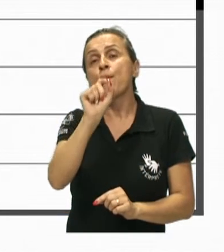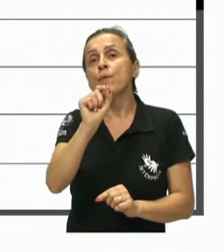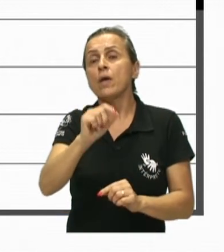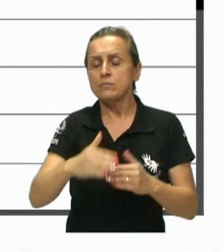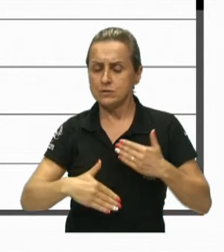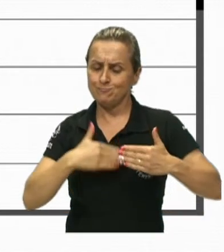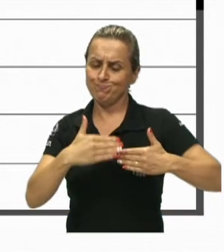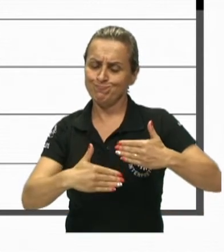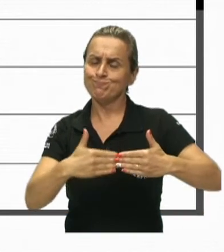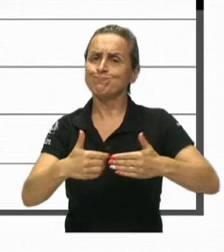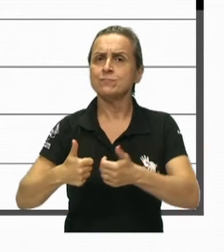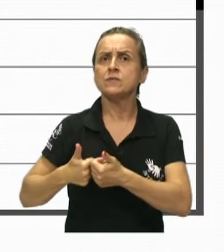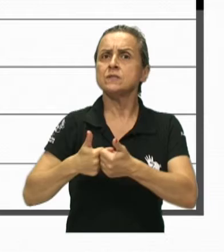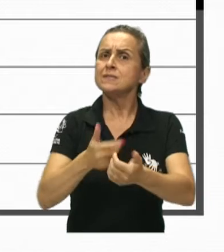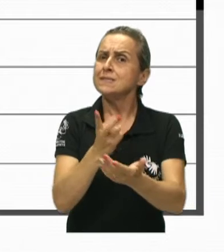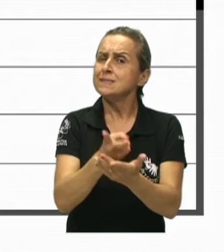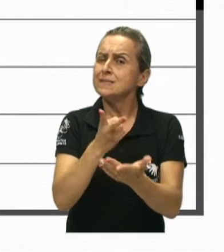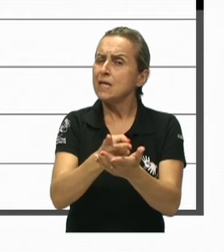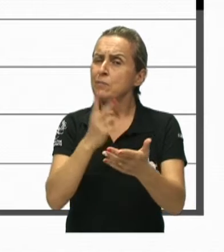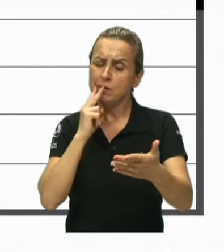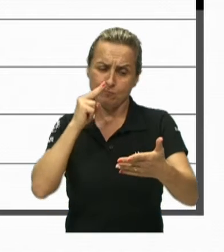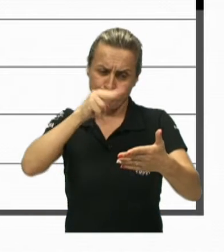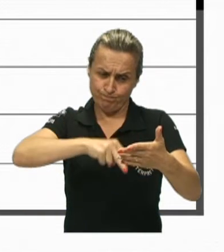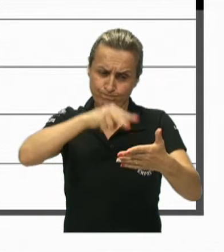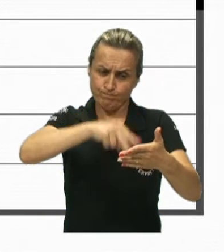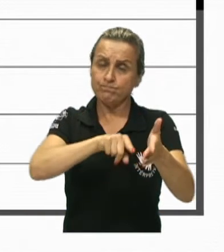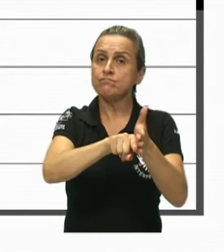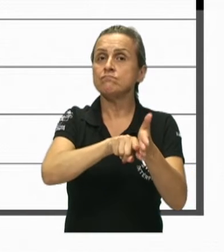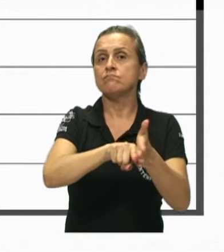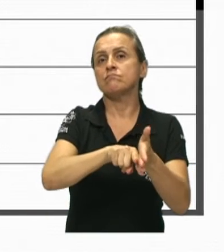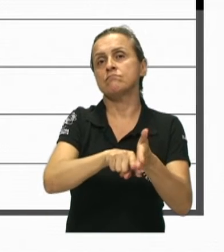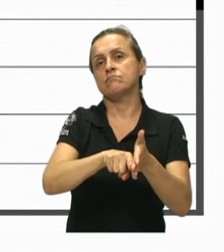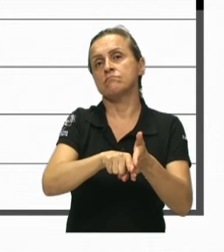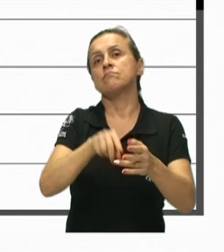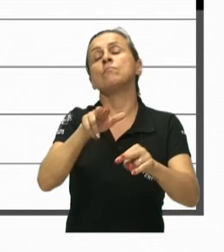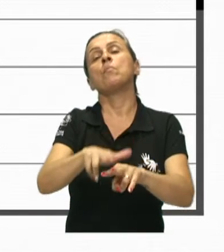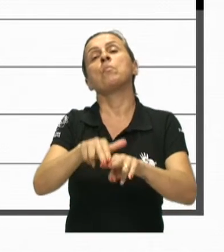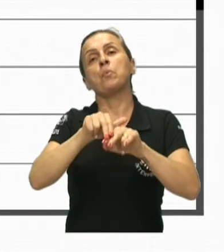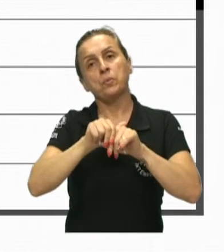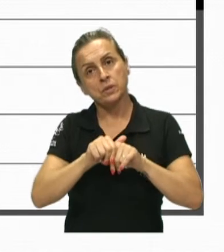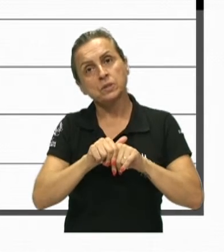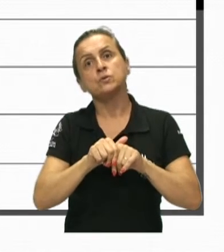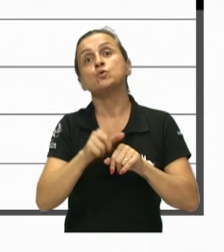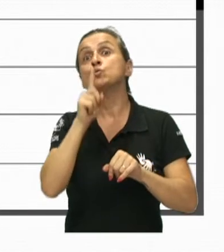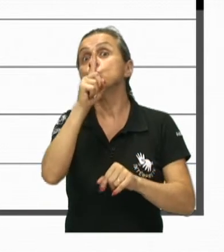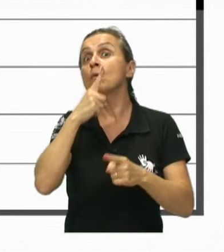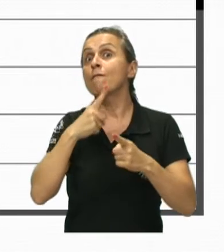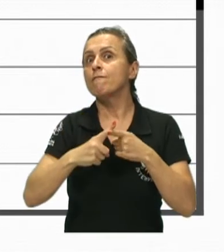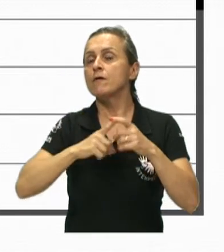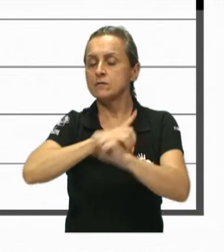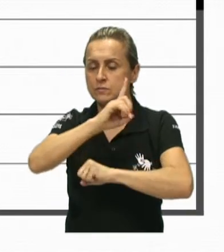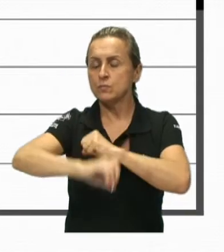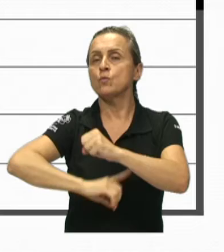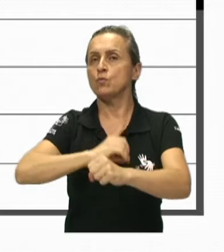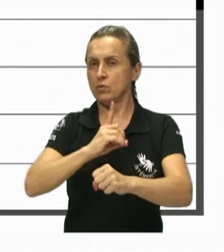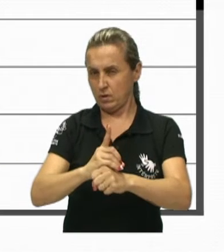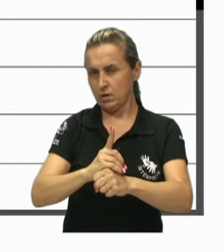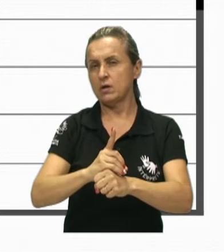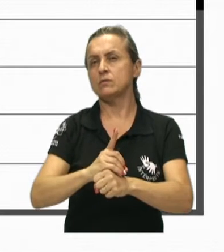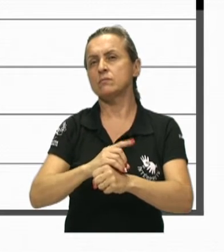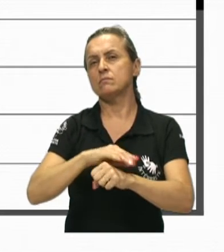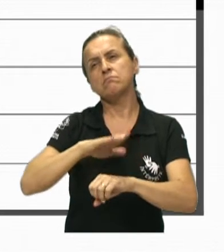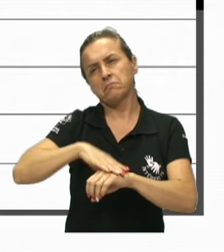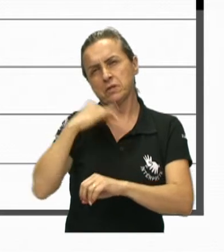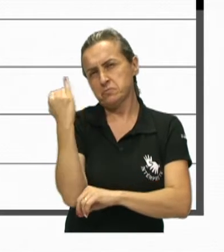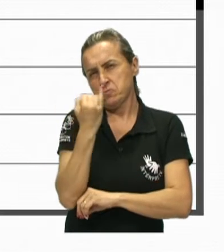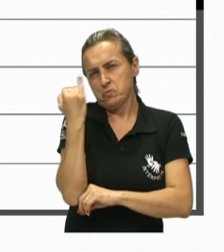de acompanhamento. Por isso, a assiduidade, a frequência, pelo menos uma vez por ano, nos casos mais importantes, assim,